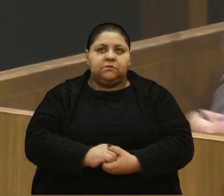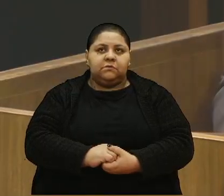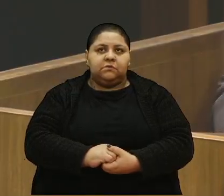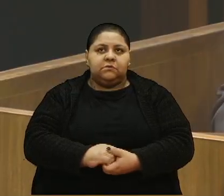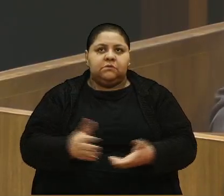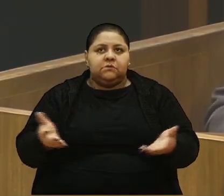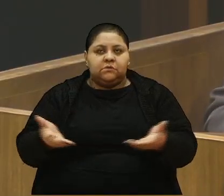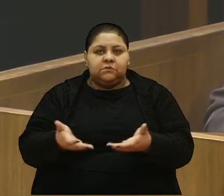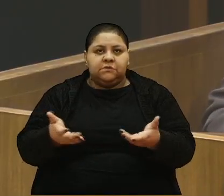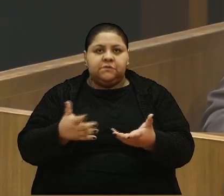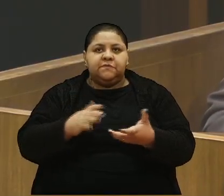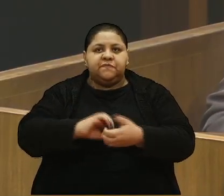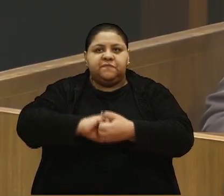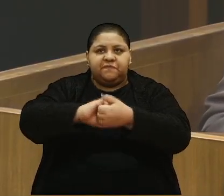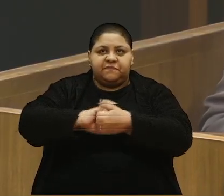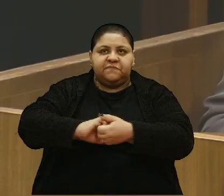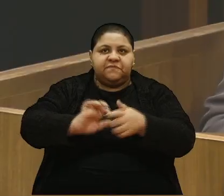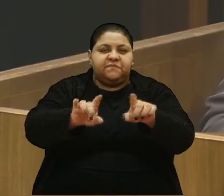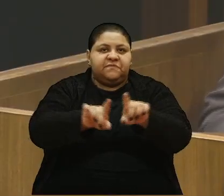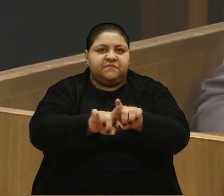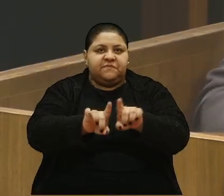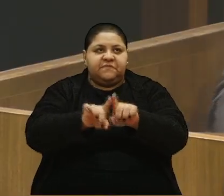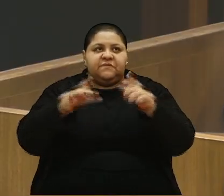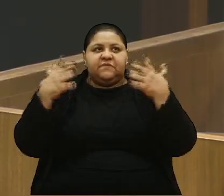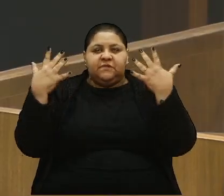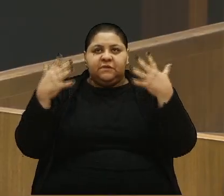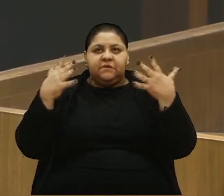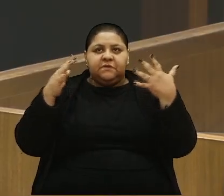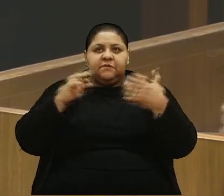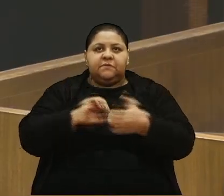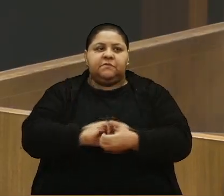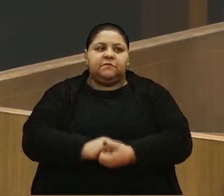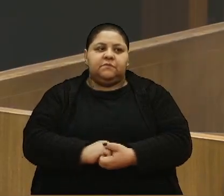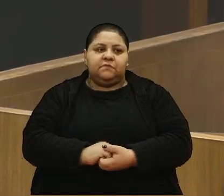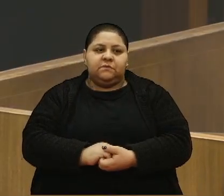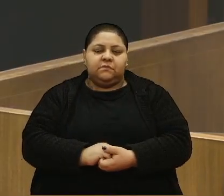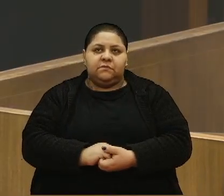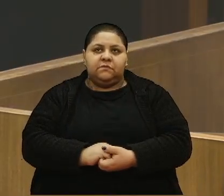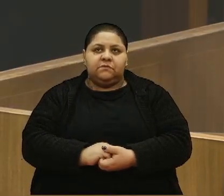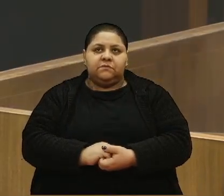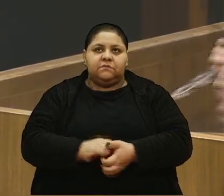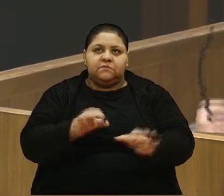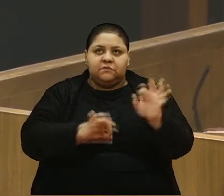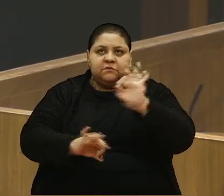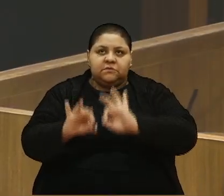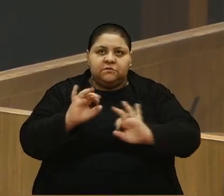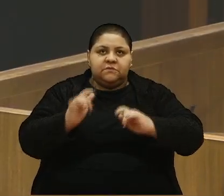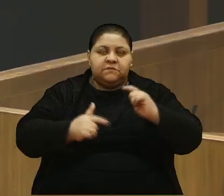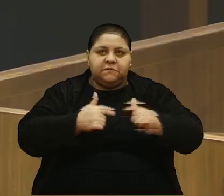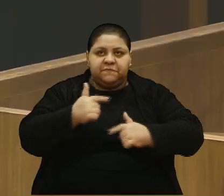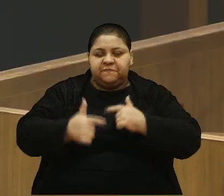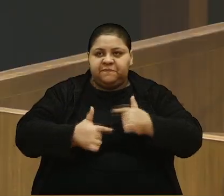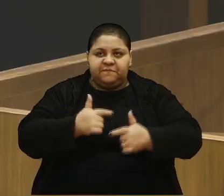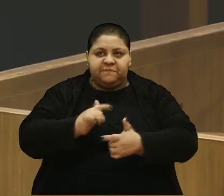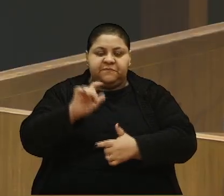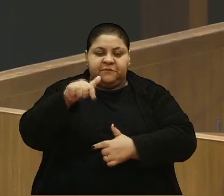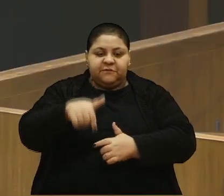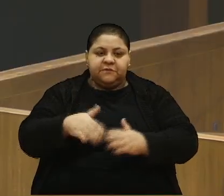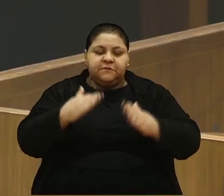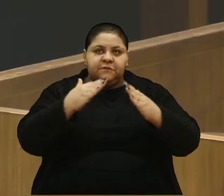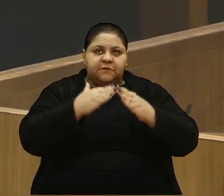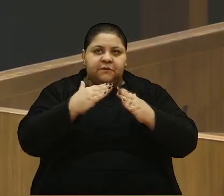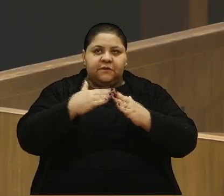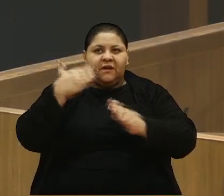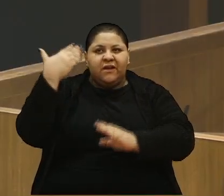quero saudá-lo e também parabenizar pela condução dos trabalhos desta casa. Eu